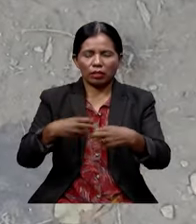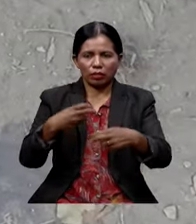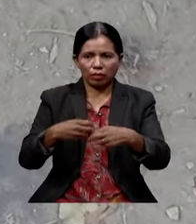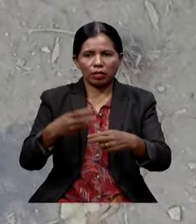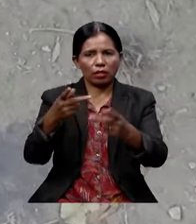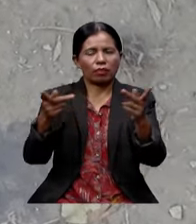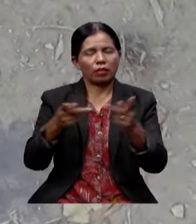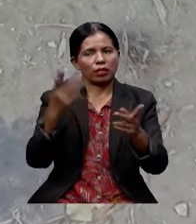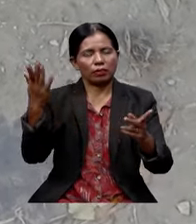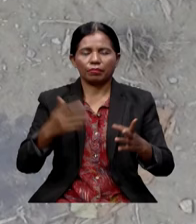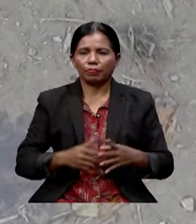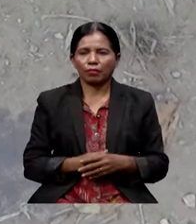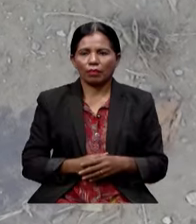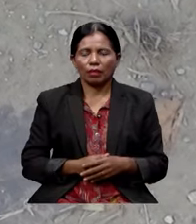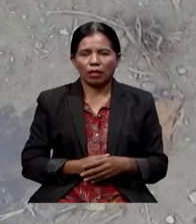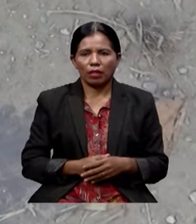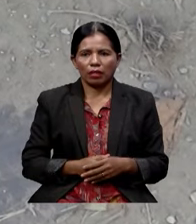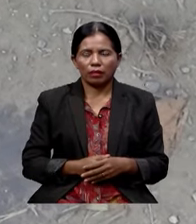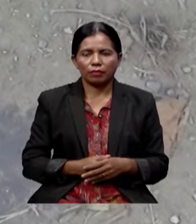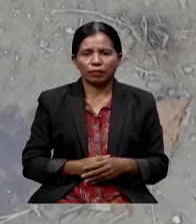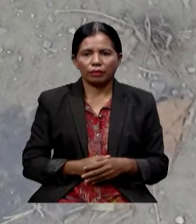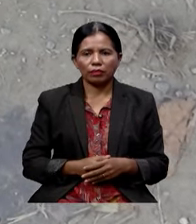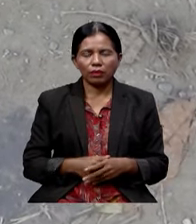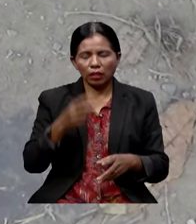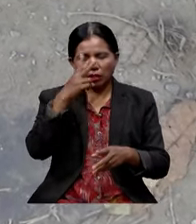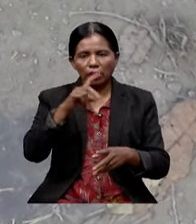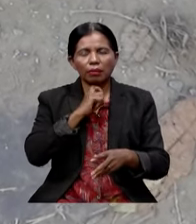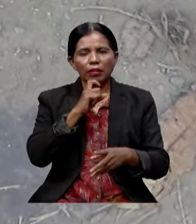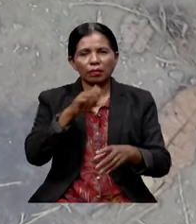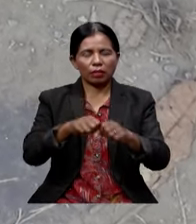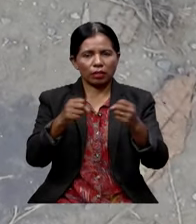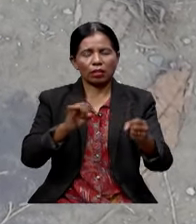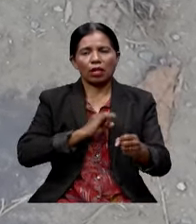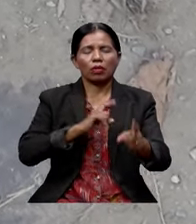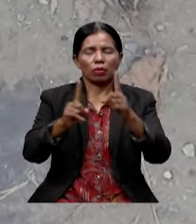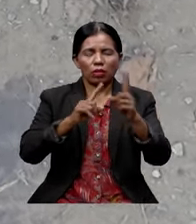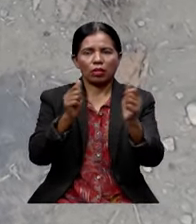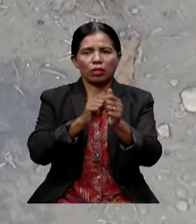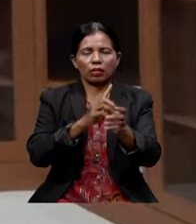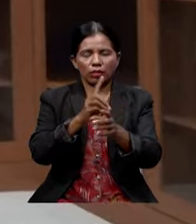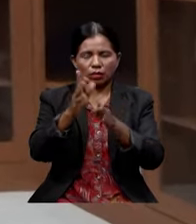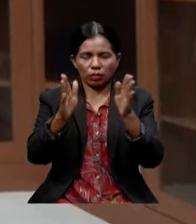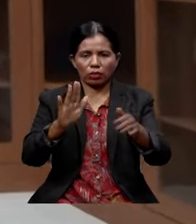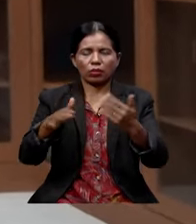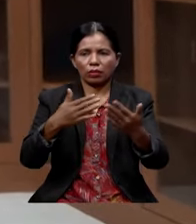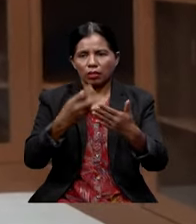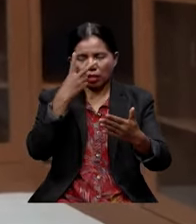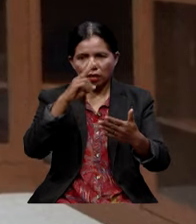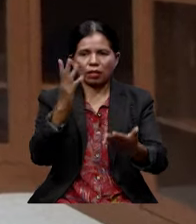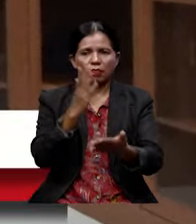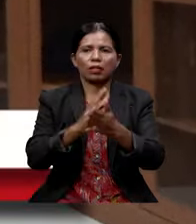área refere. O ABCI para o Burangaló, nem a corcida, o colheita que lá é o diretor, para re, cancela até